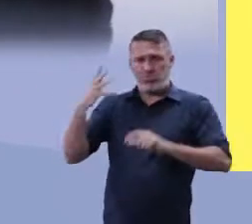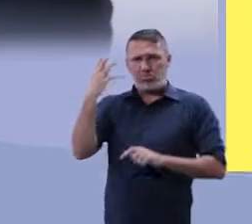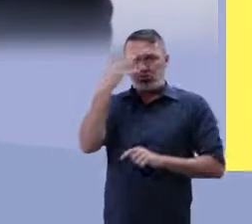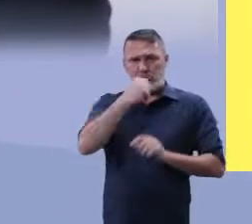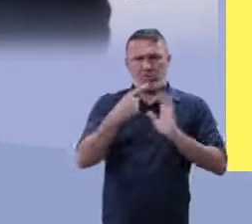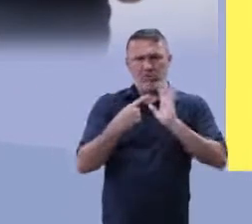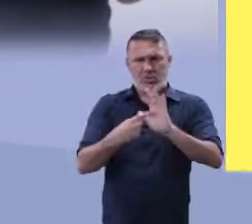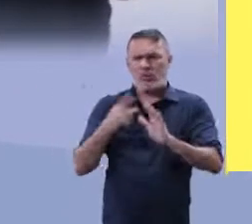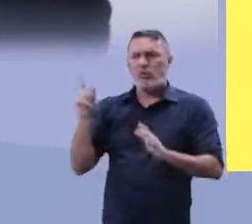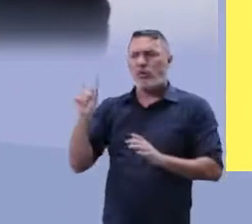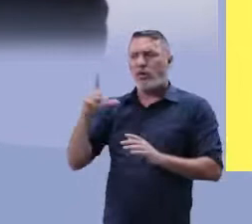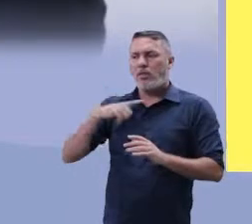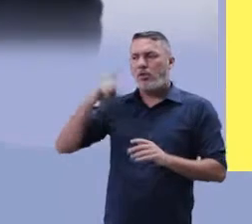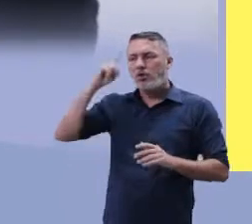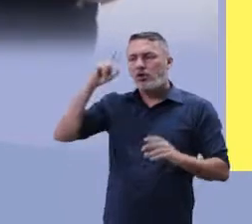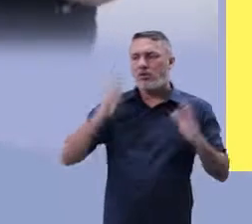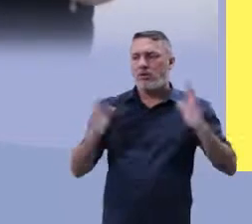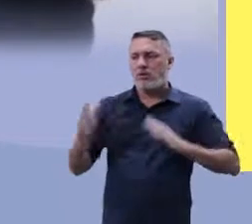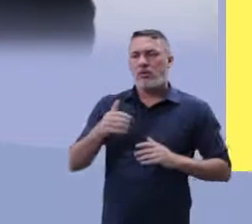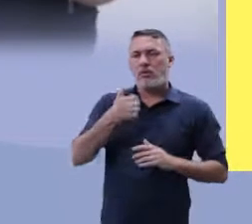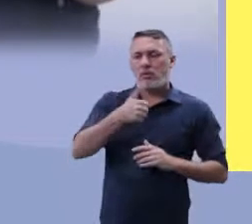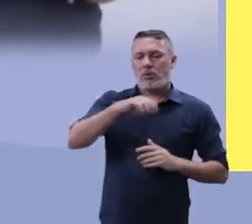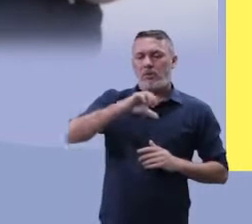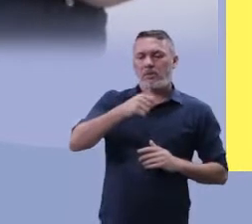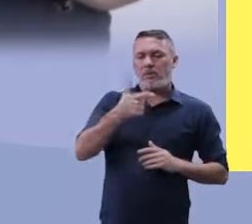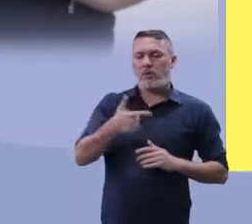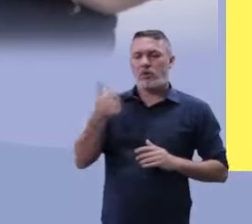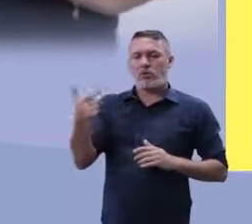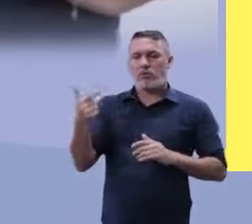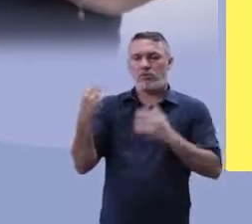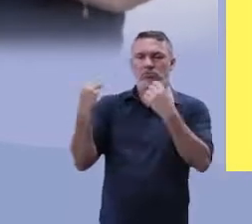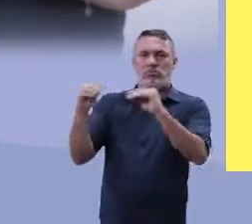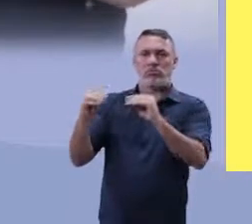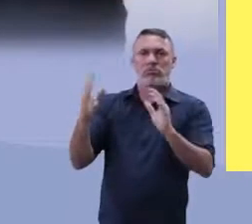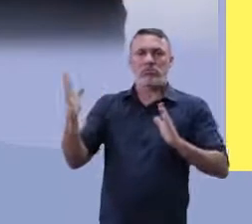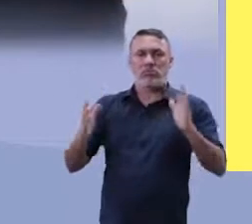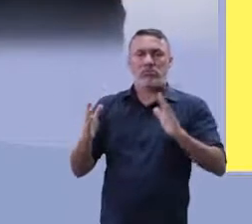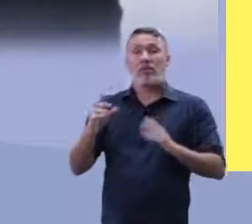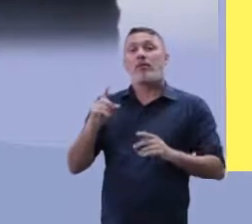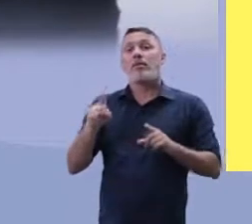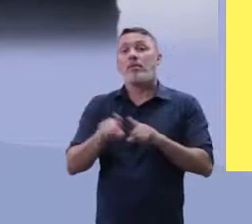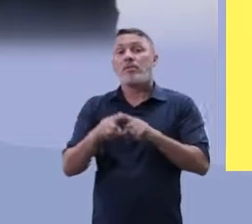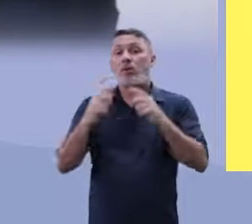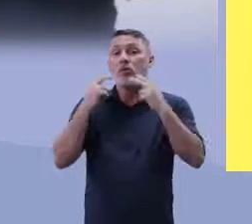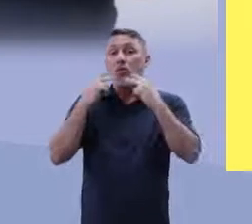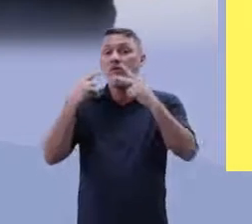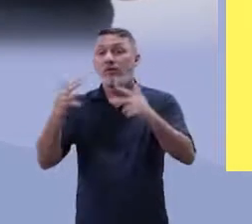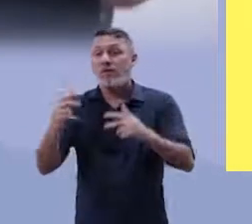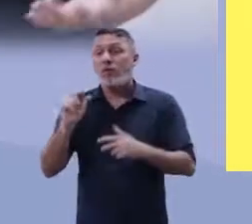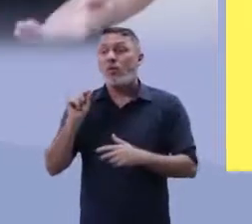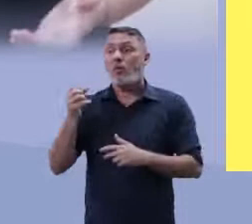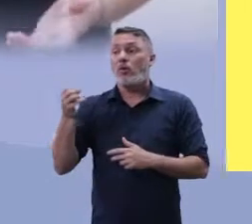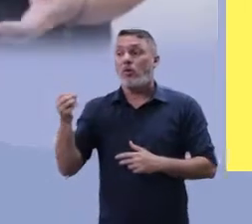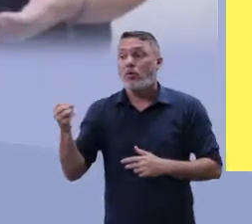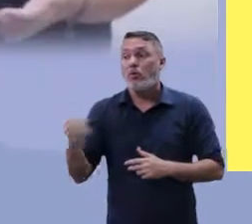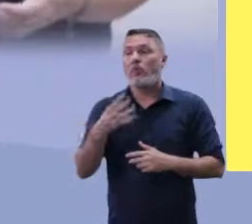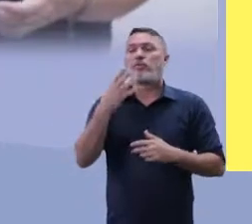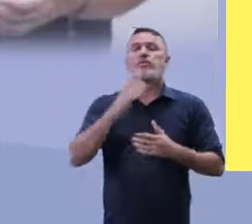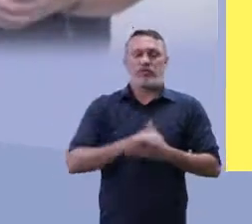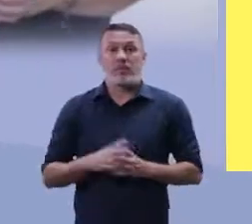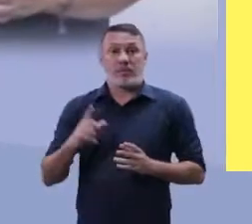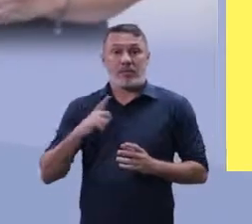cartaz belíssimo que traz a data de 1922 e a novidade, a